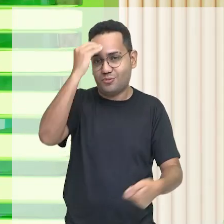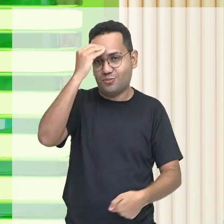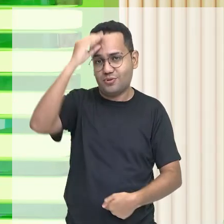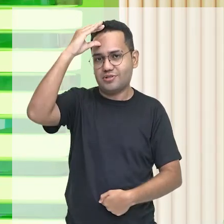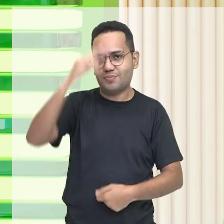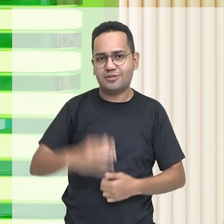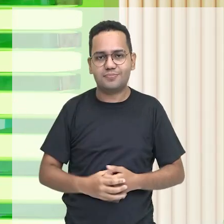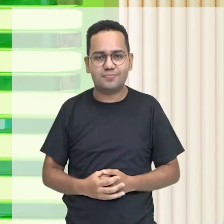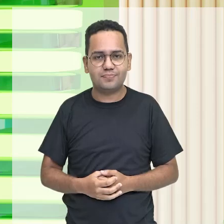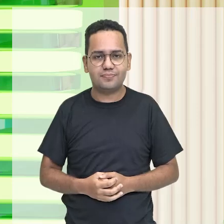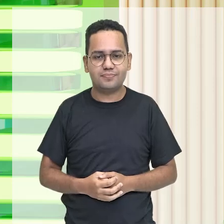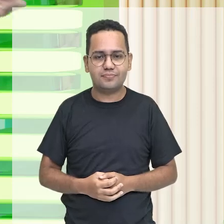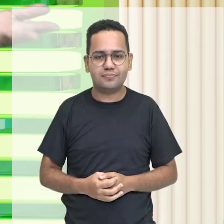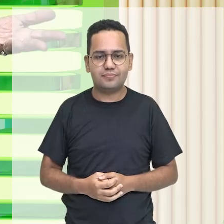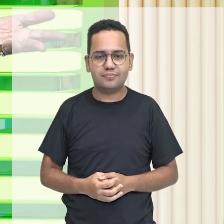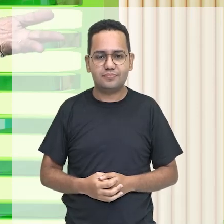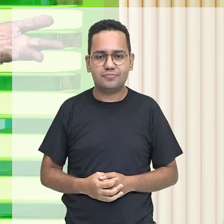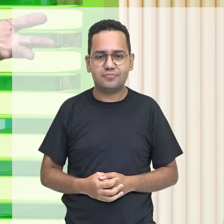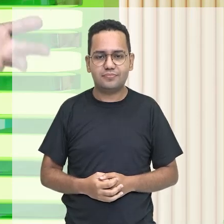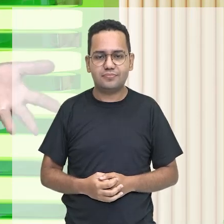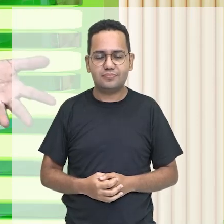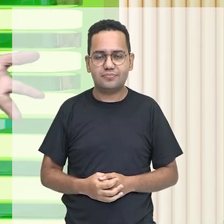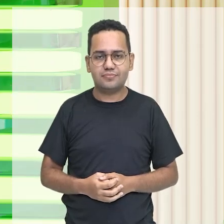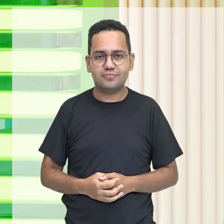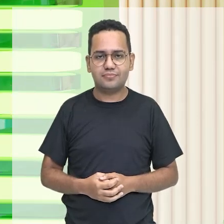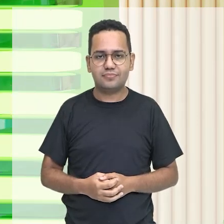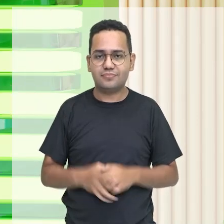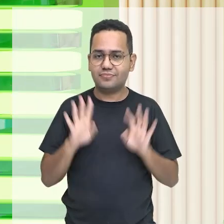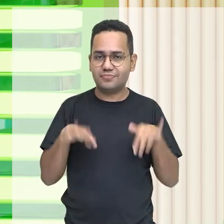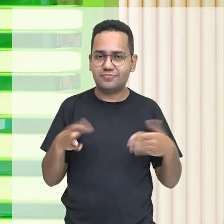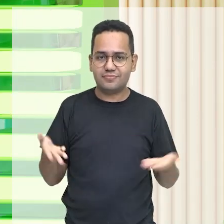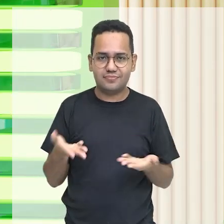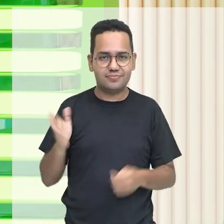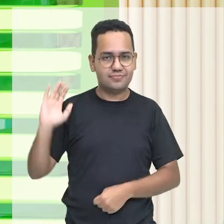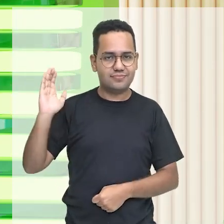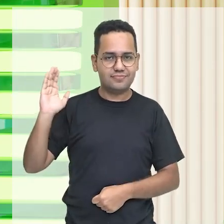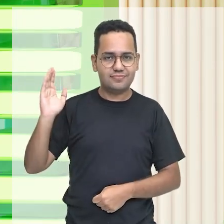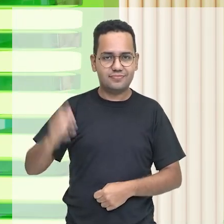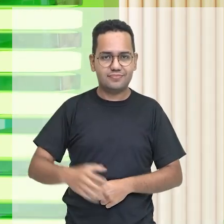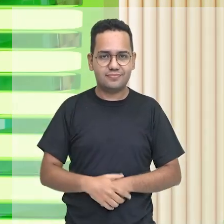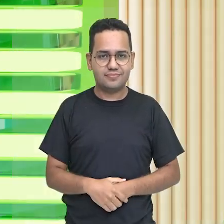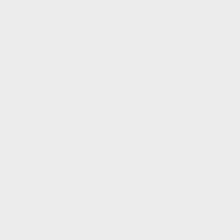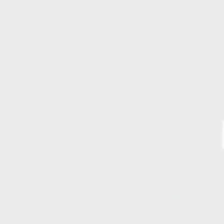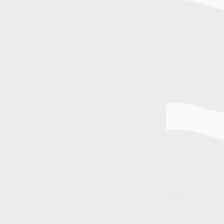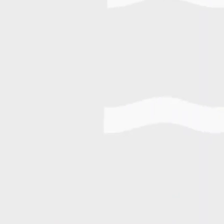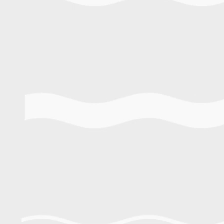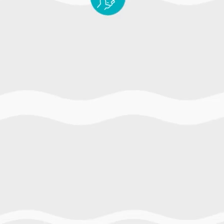universo da física. Finalizo aqui e até mais!